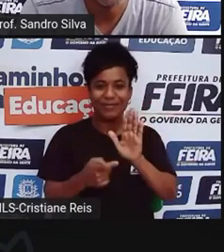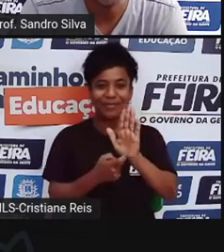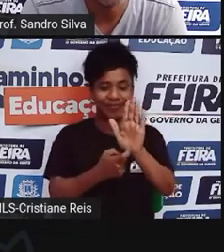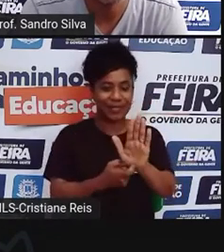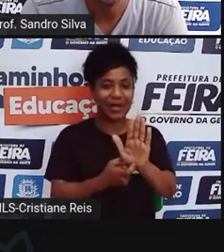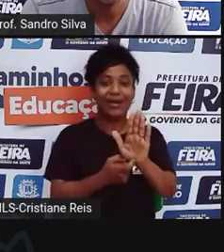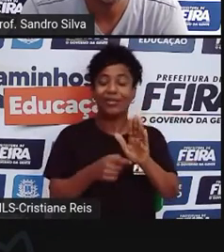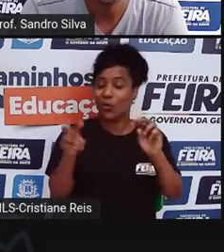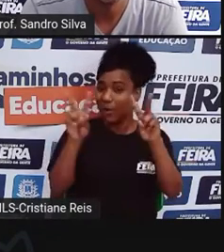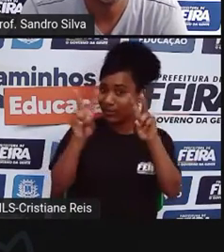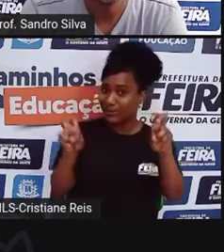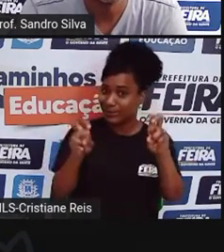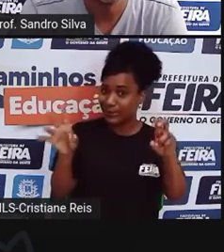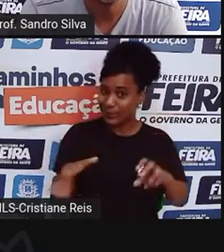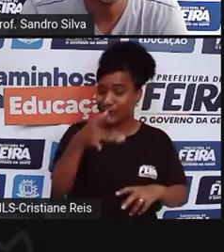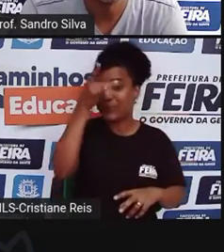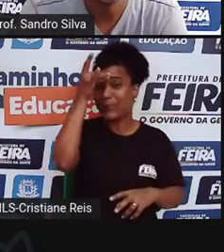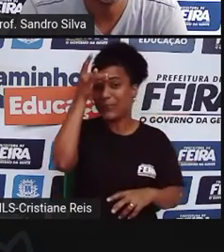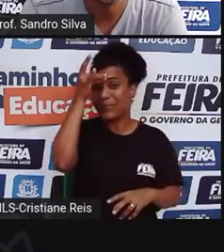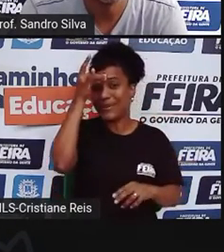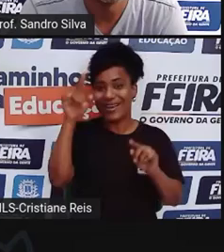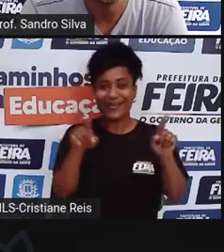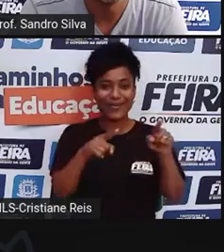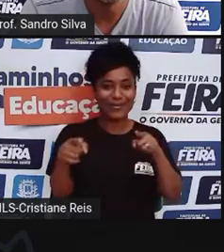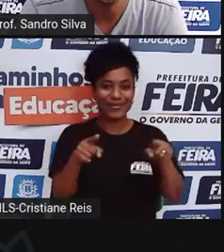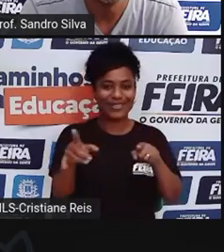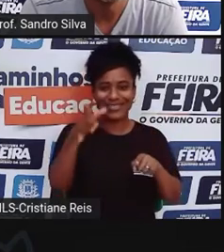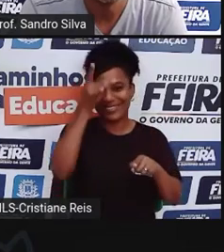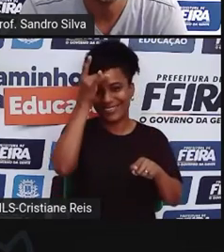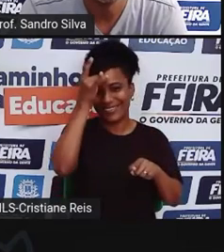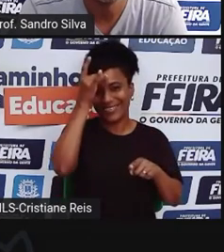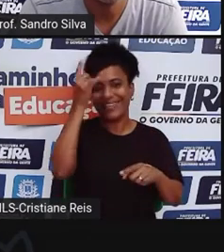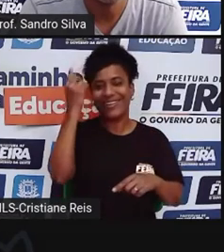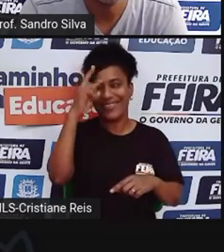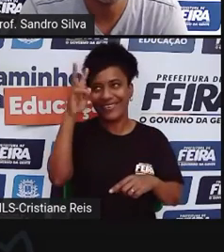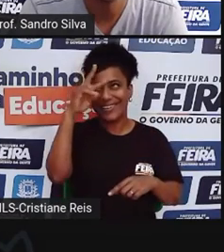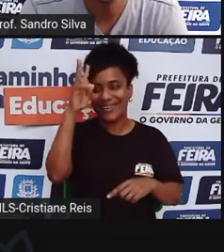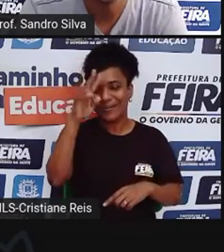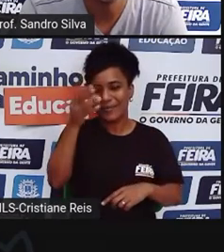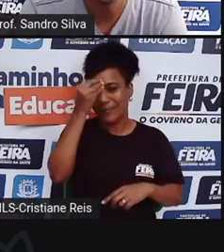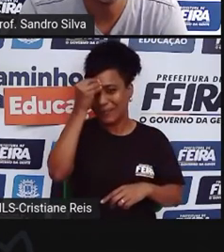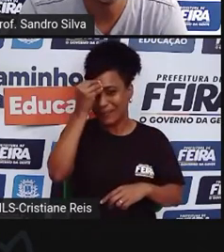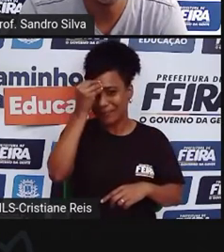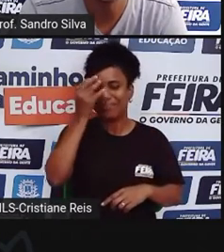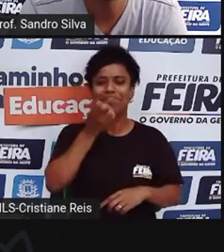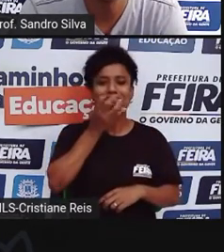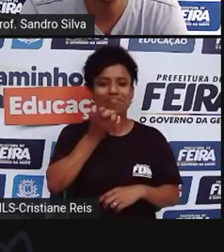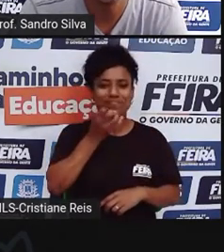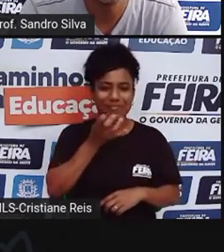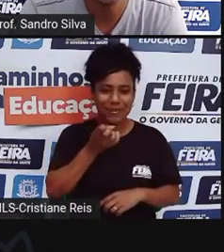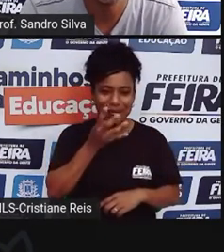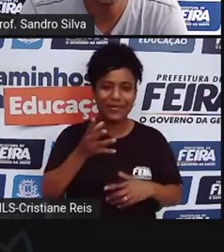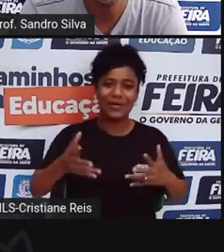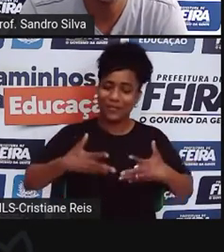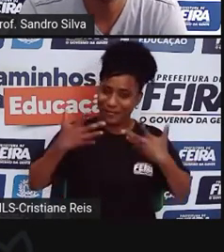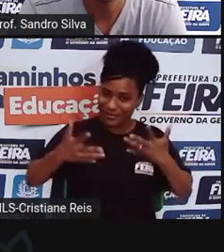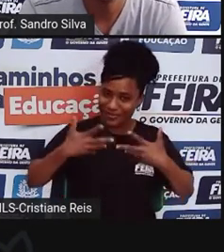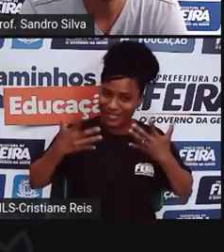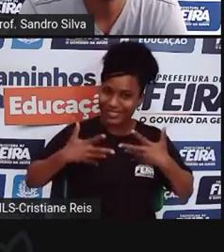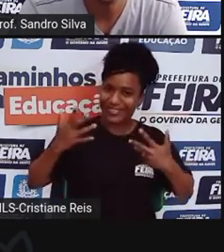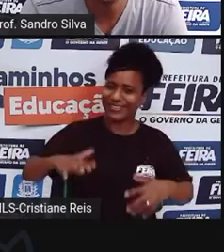falar desse assunto que a gente teve que produzir uma paródia. Então, foi um momento bem divertido, desafiador. Todo mundo adulto já,